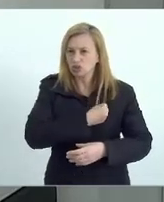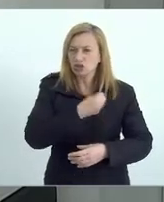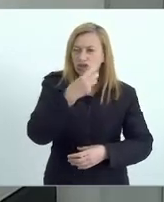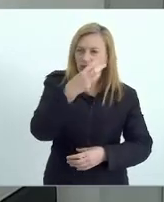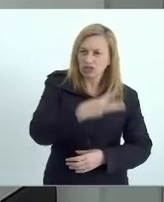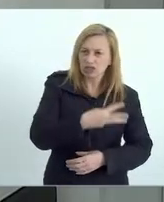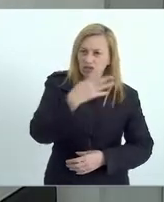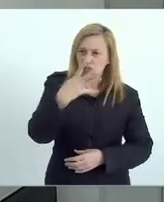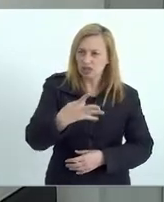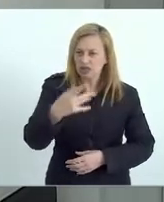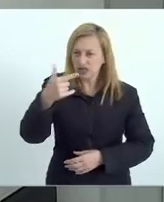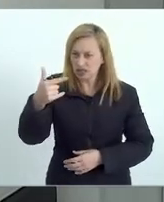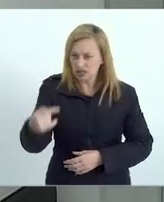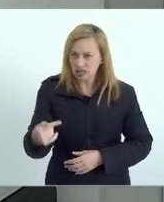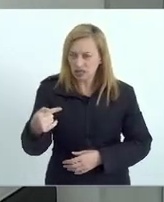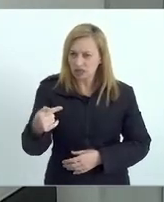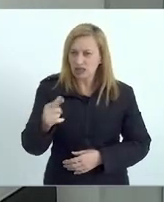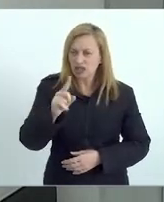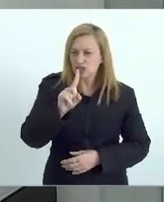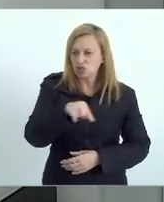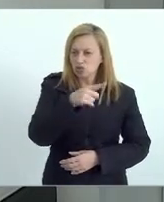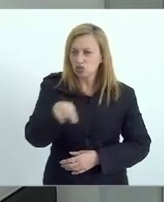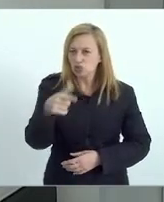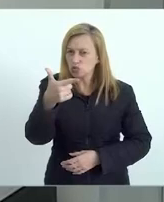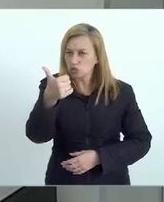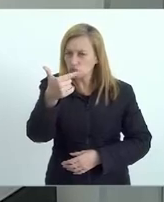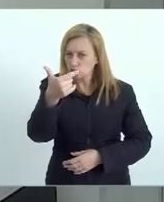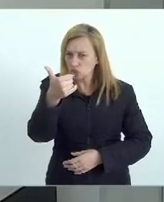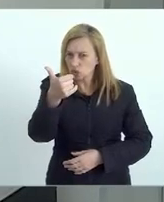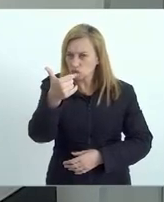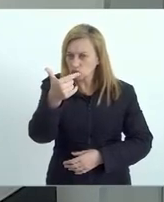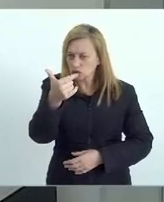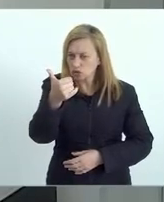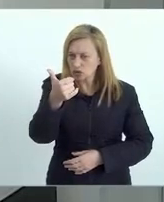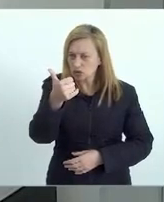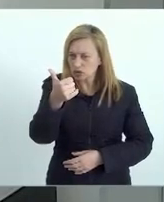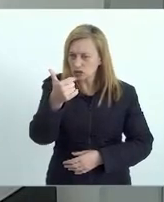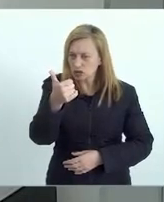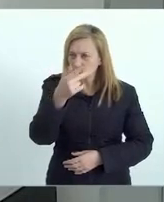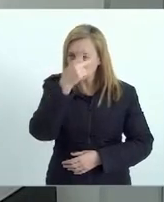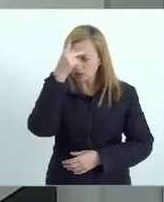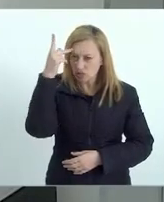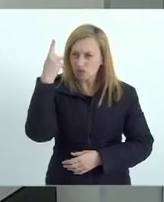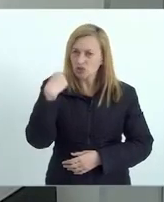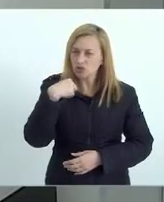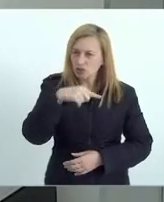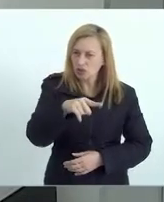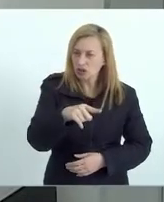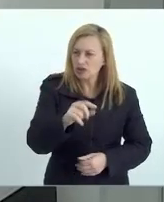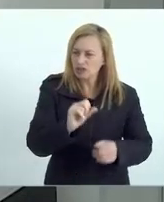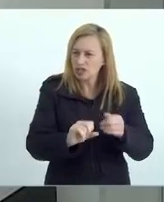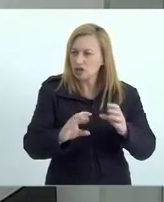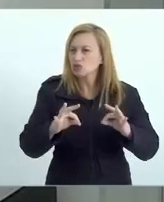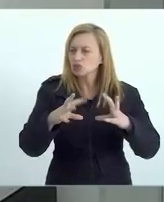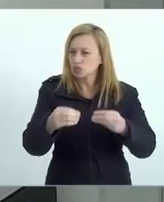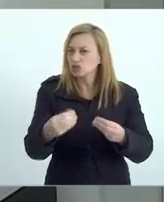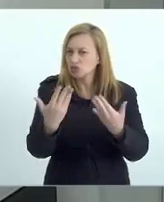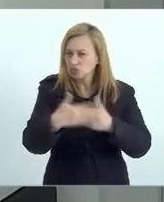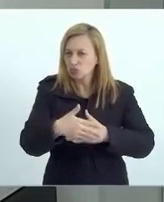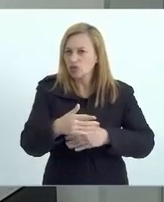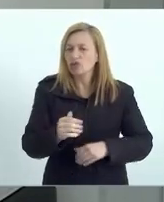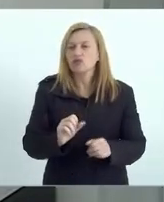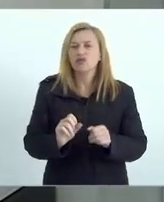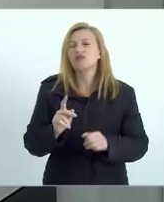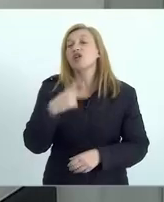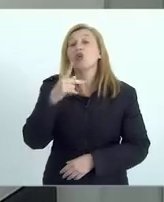347 decorreram os 12 candidatos que estaríamos de aprovados e fizeram todas as etapas do Sertão que que eu quero